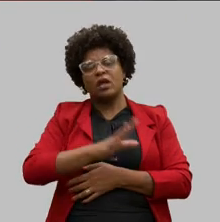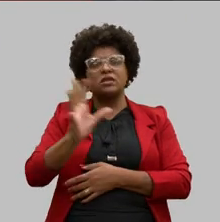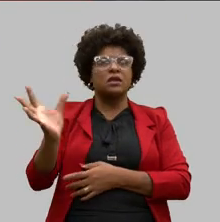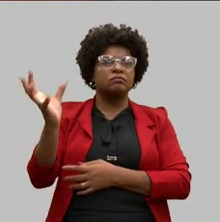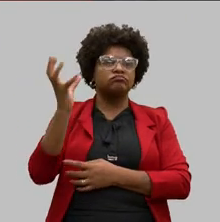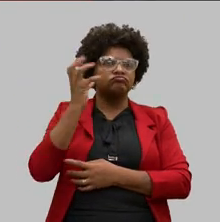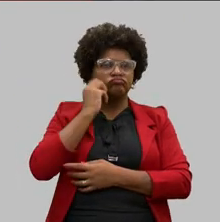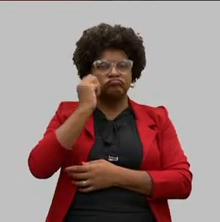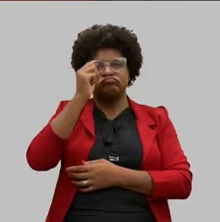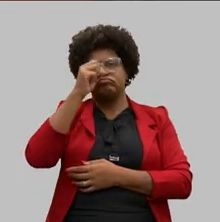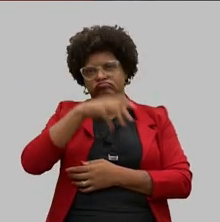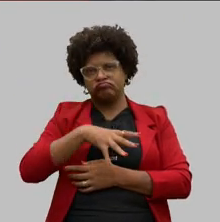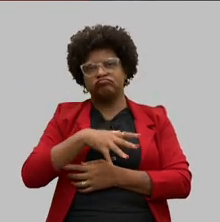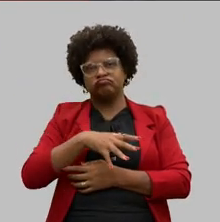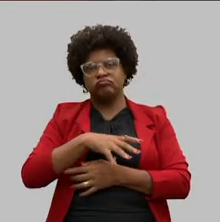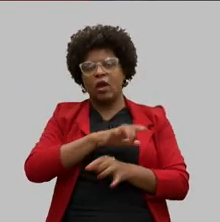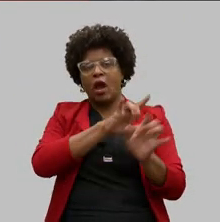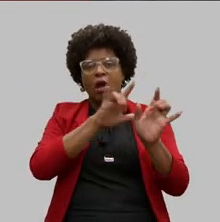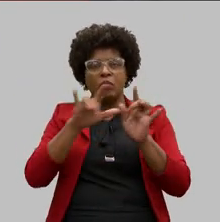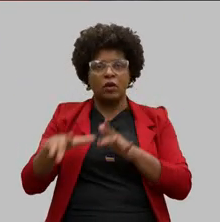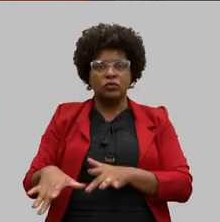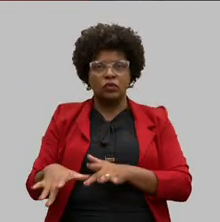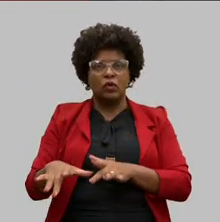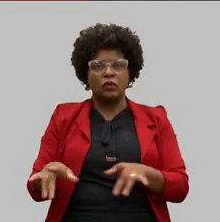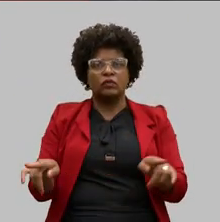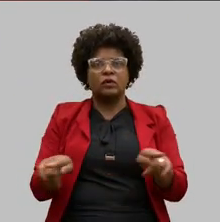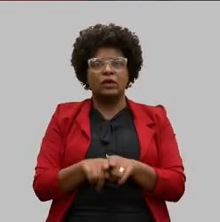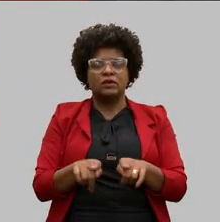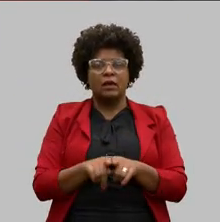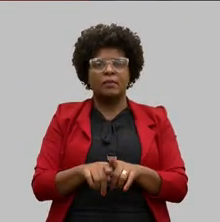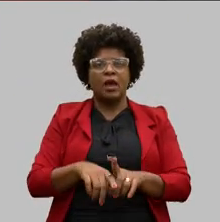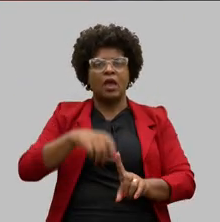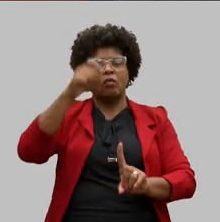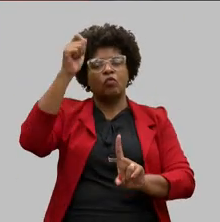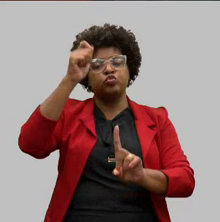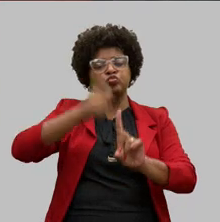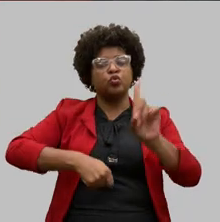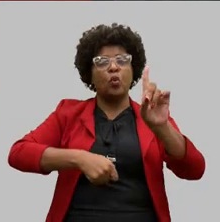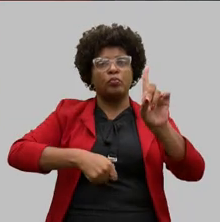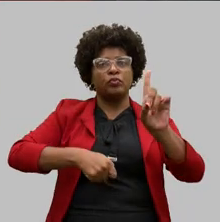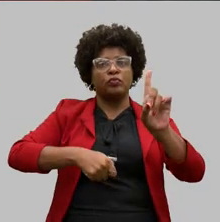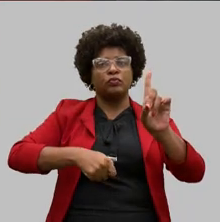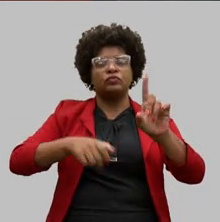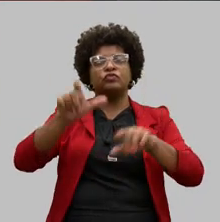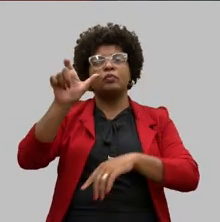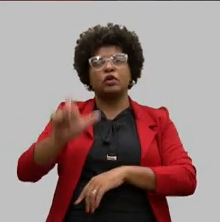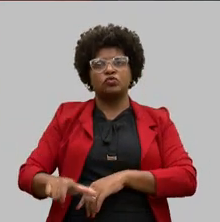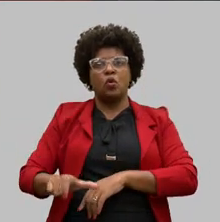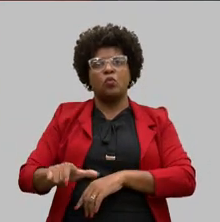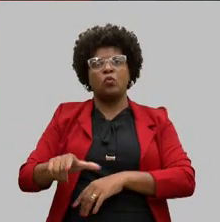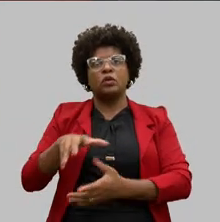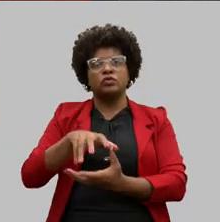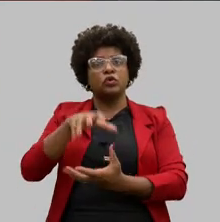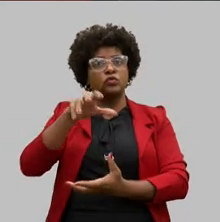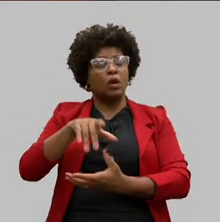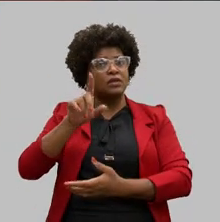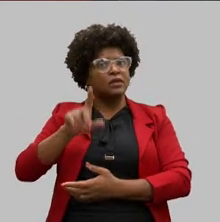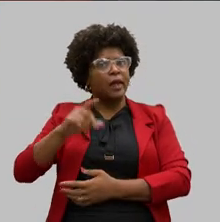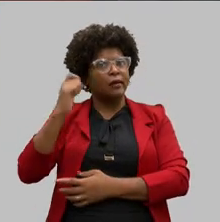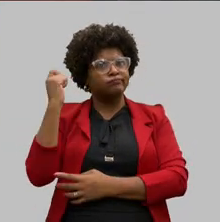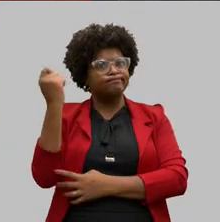patrimonial de abandono e a violência sexual contra pessoas idosas O que é gravíssimo